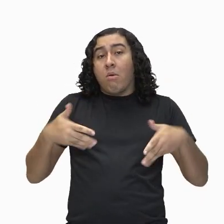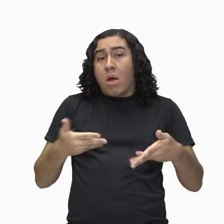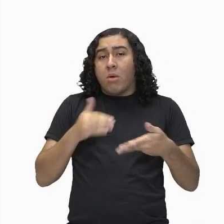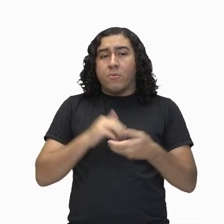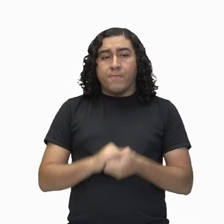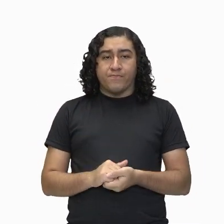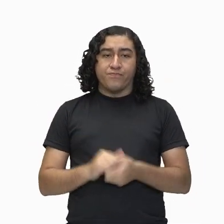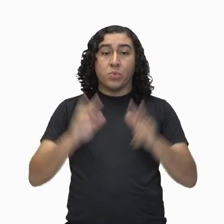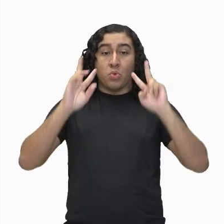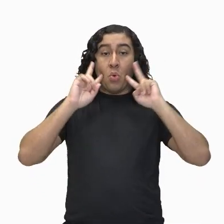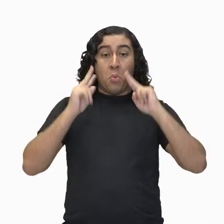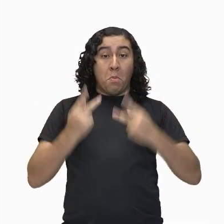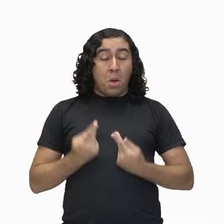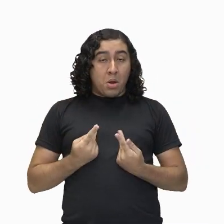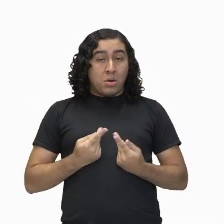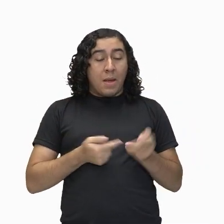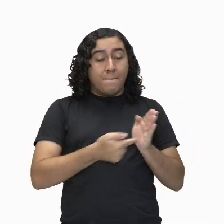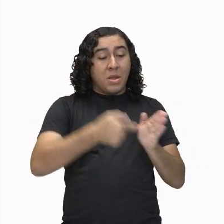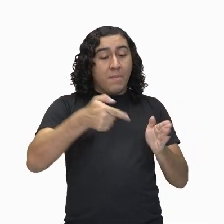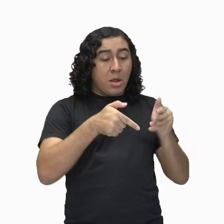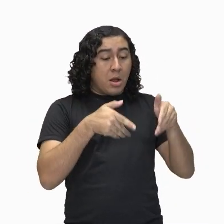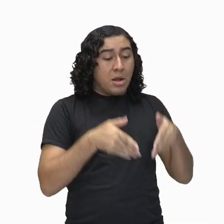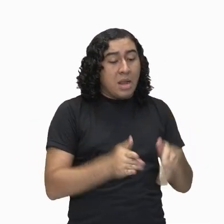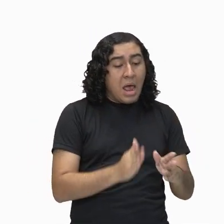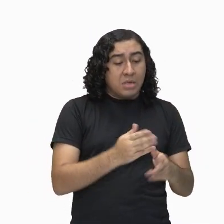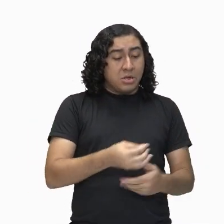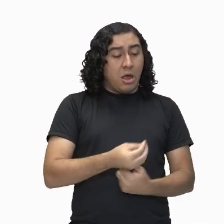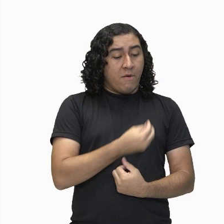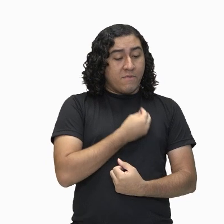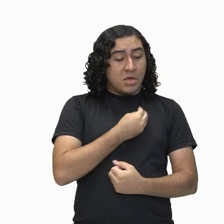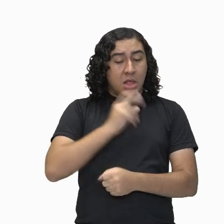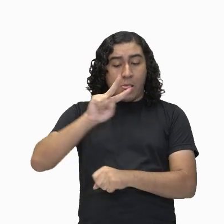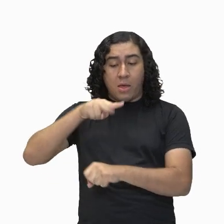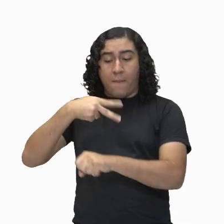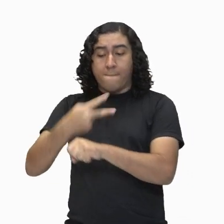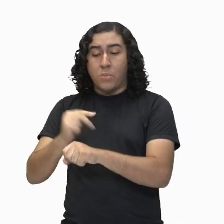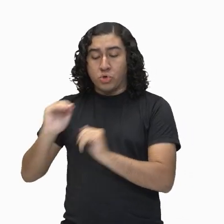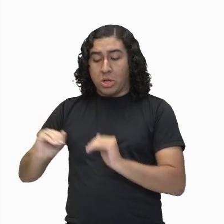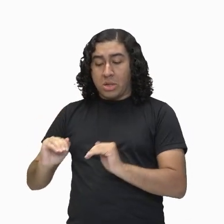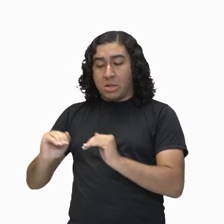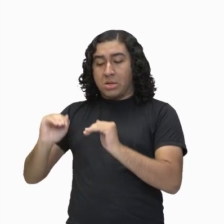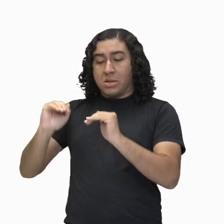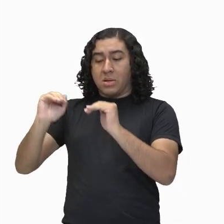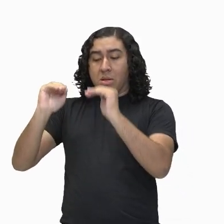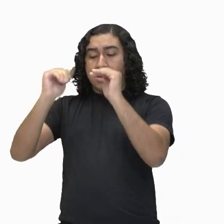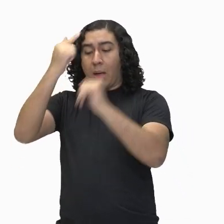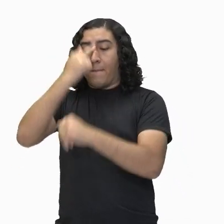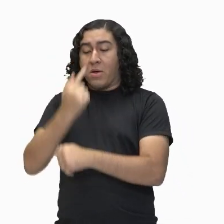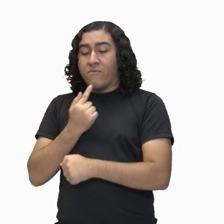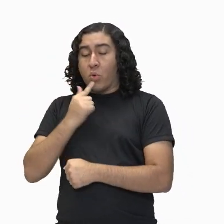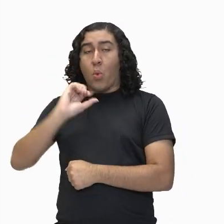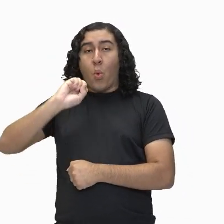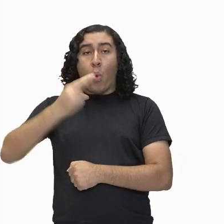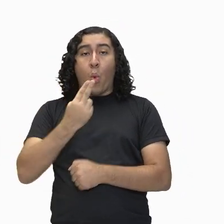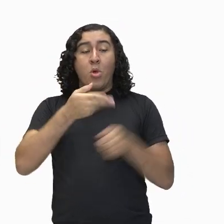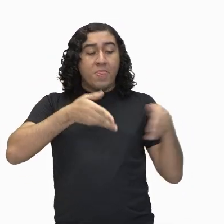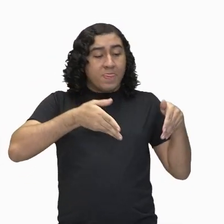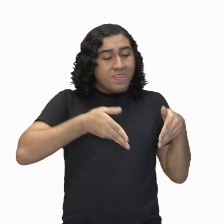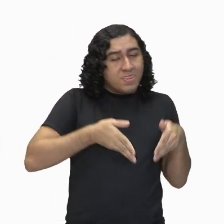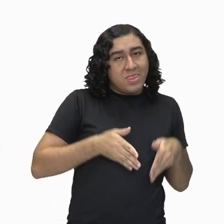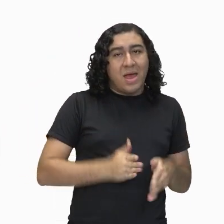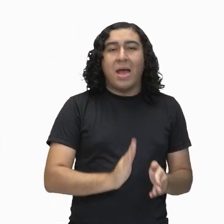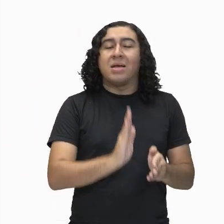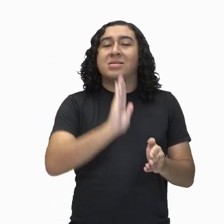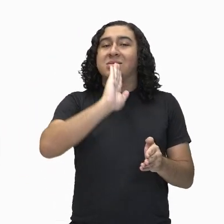humano primeiro existe para depois definir sua essência, ou ele já tem uma essência antes